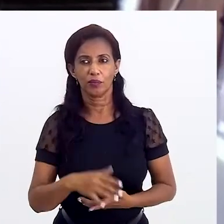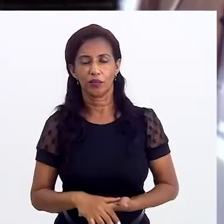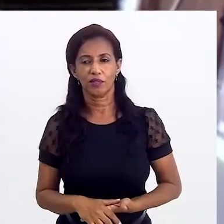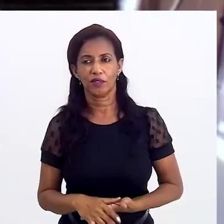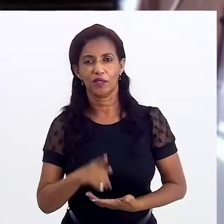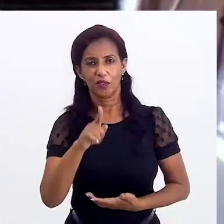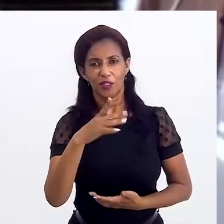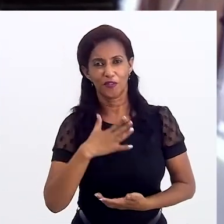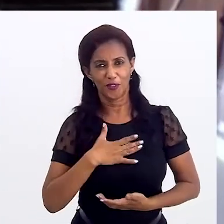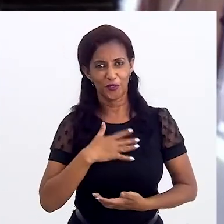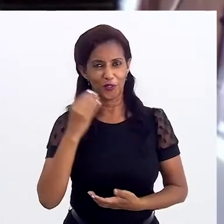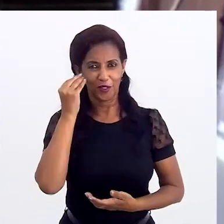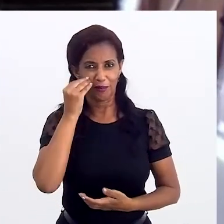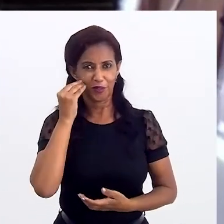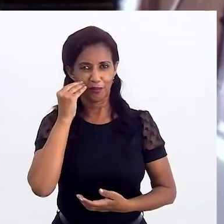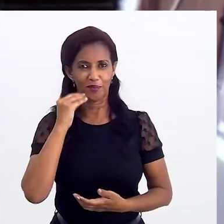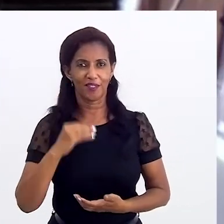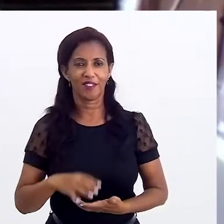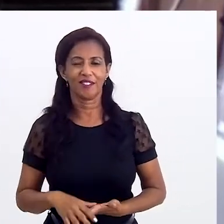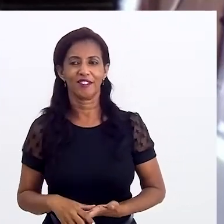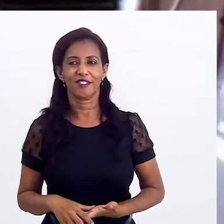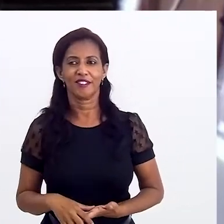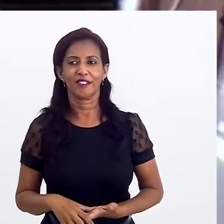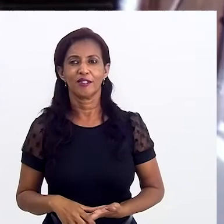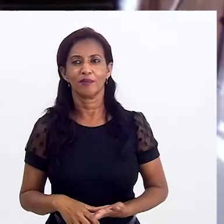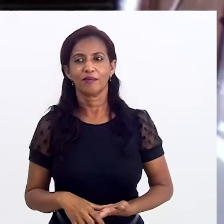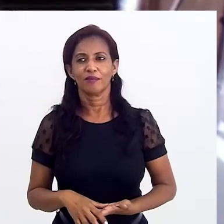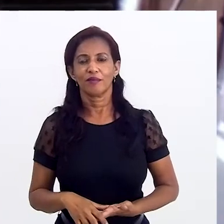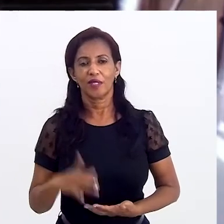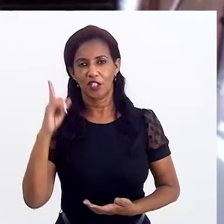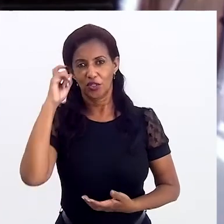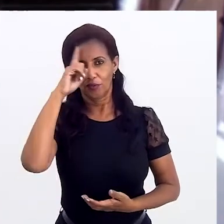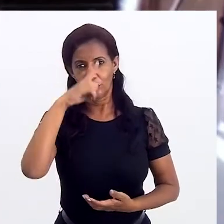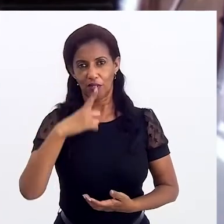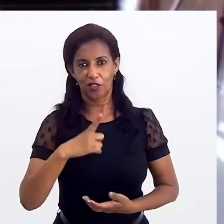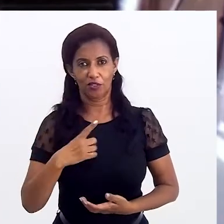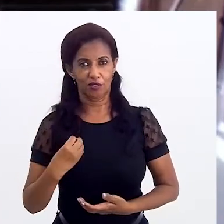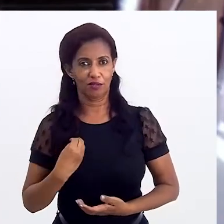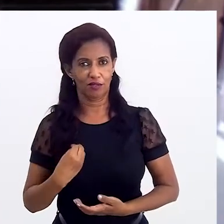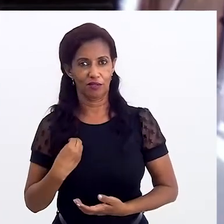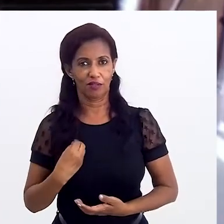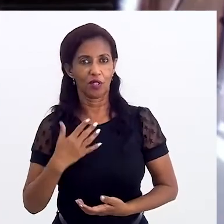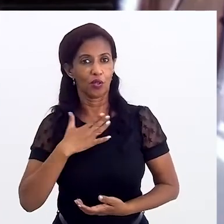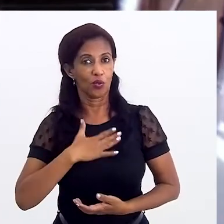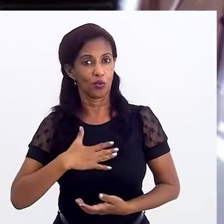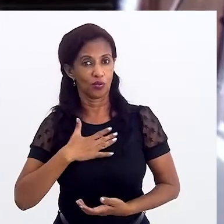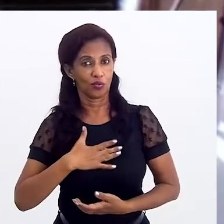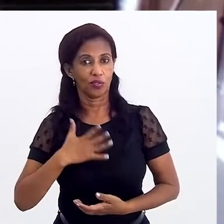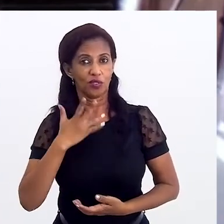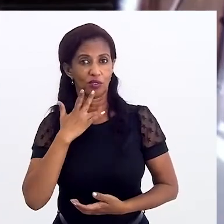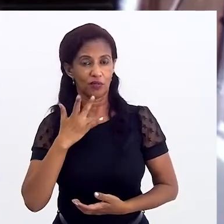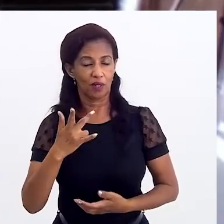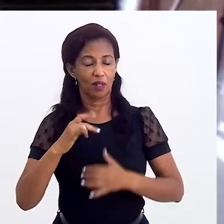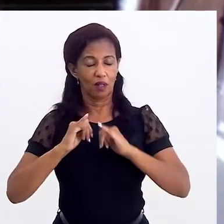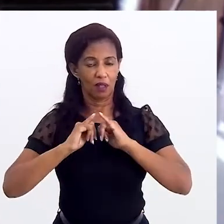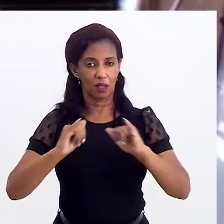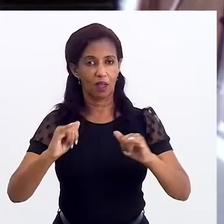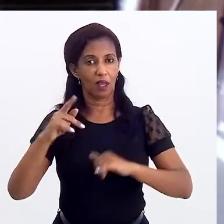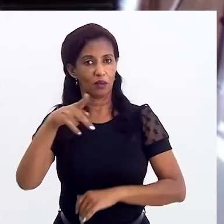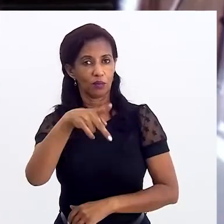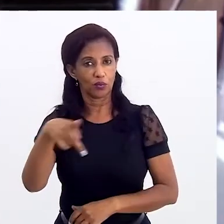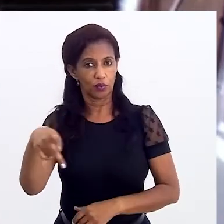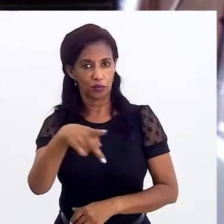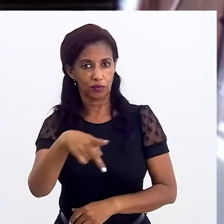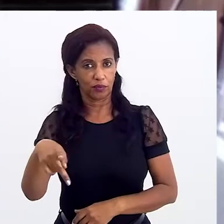responder, já que você gostou da minha experiência, do meu exemplo, das dificuldades que eu tive, eu gostaria de deixar um recado